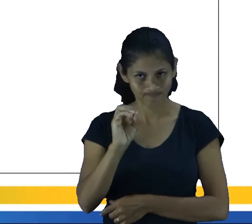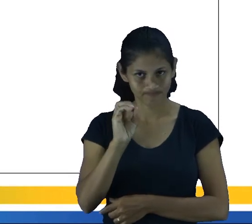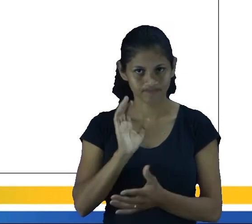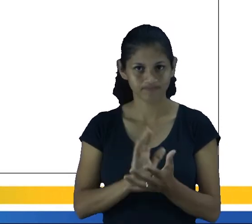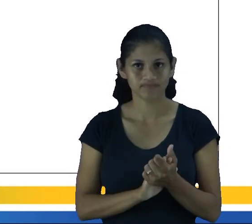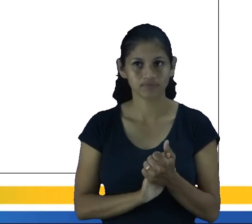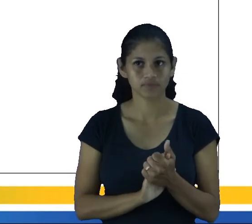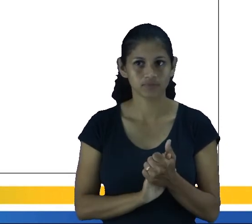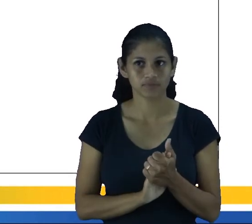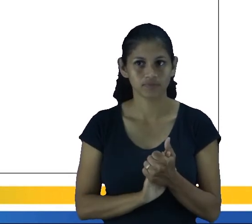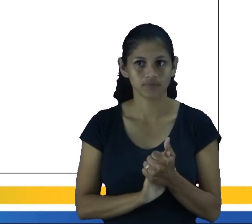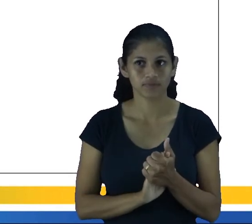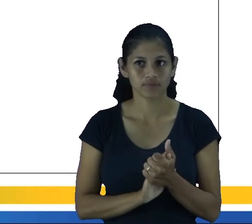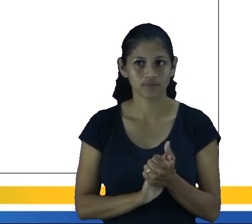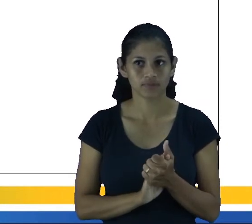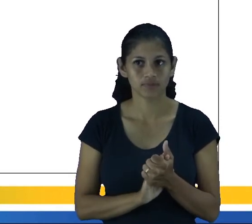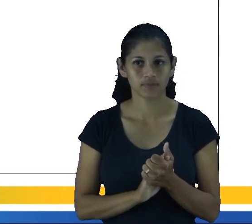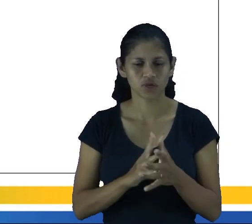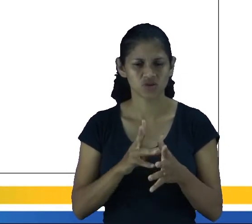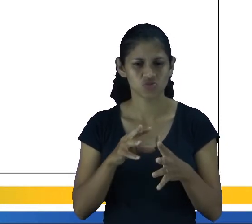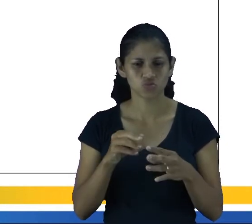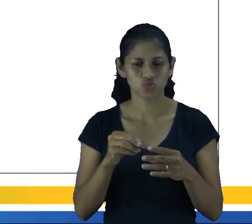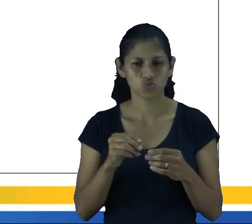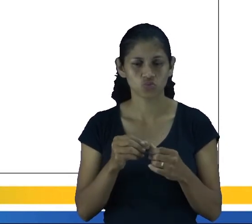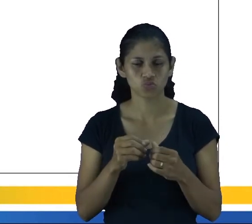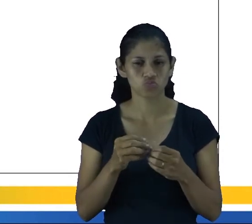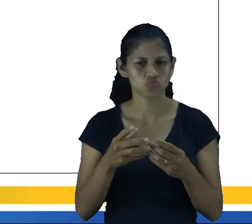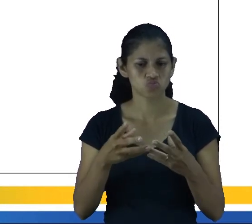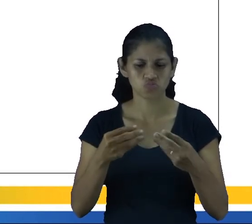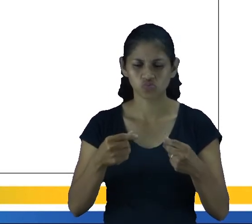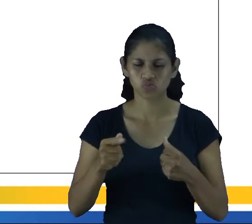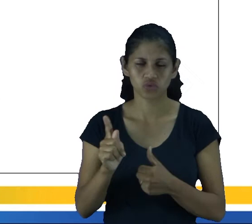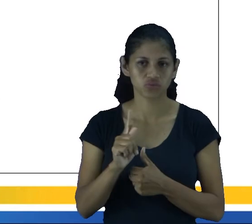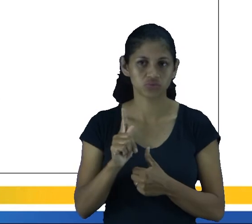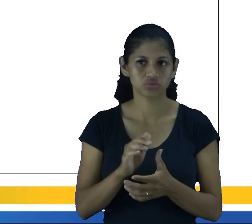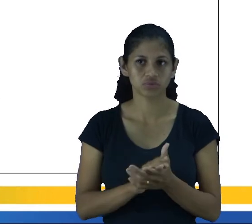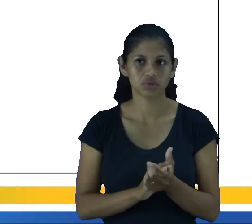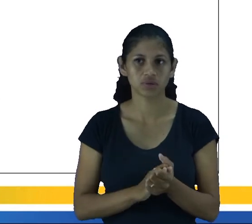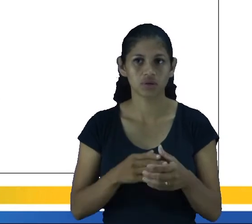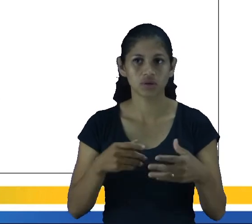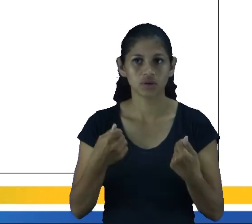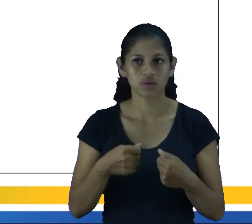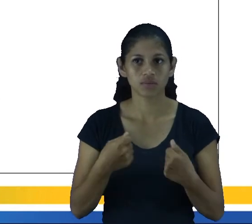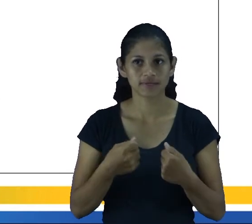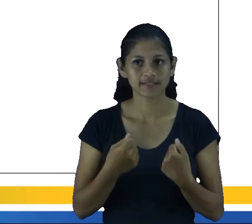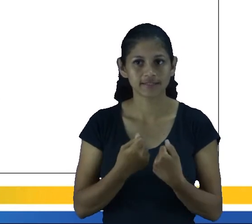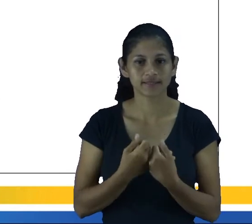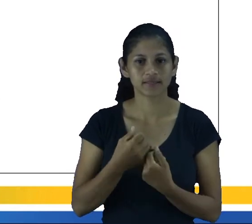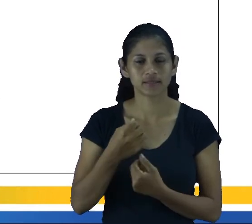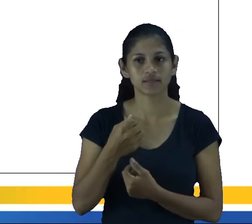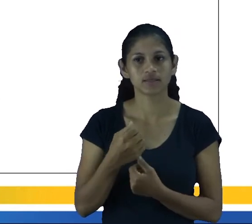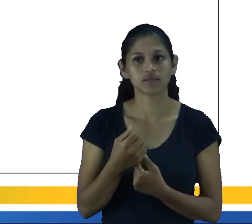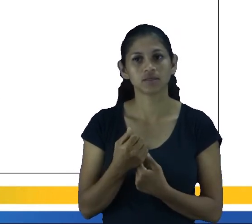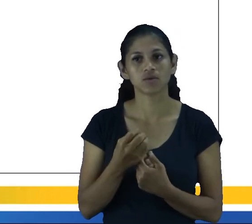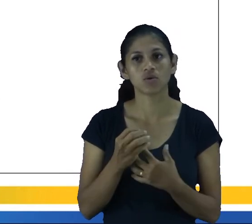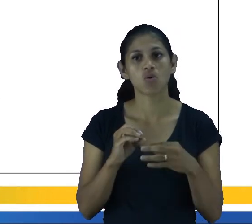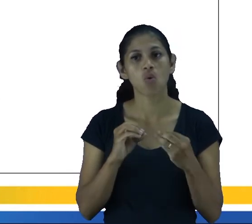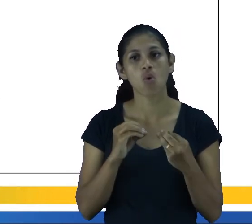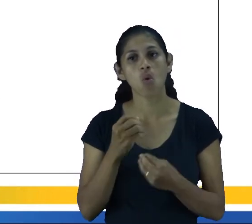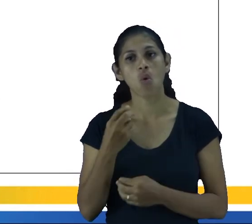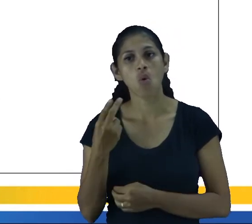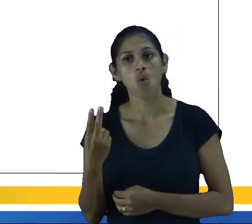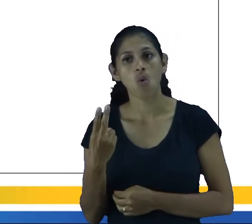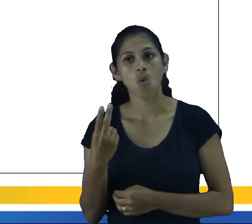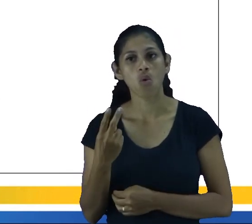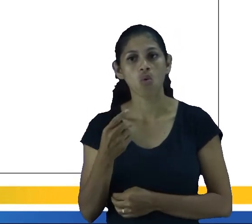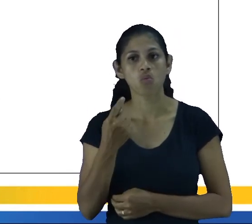formação desse precipitado insolúvel, né? Essa reação ela vai ocorrer. Então precisa formar ali um precipitado, ou então ele tem que formar